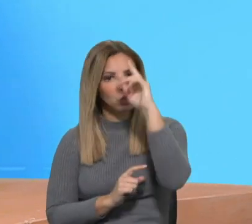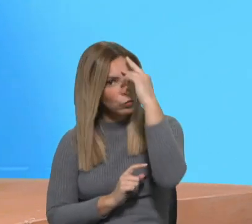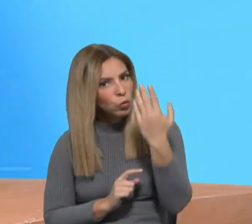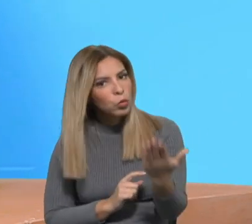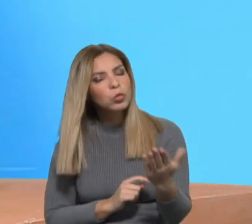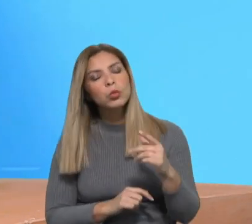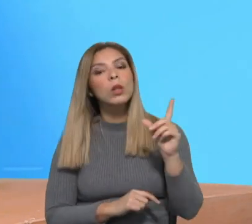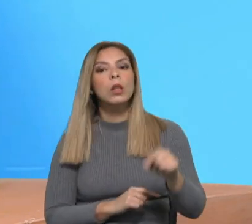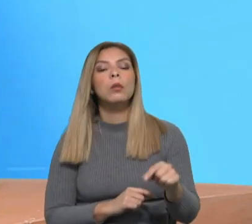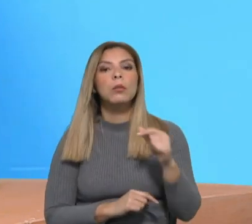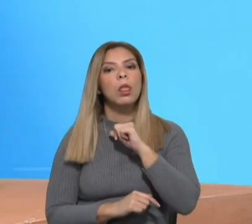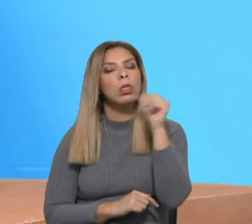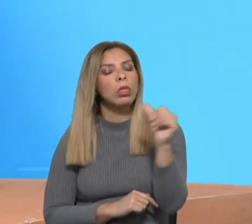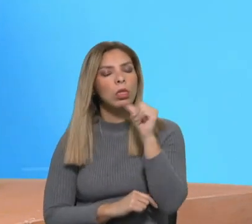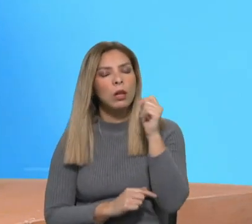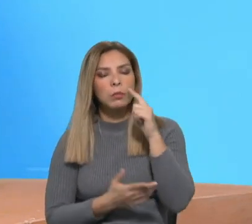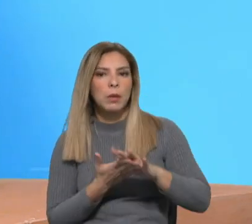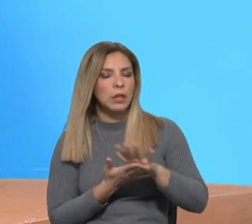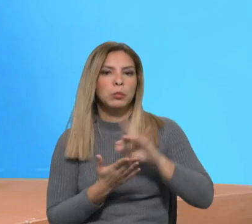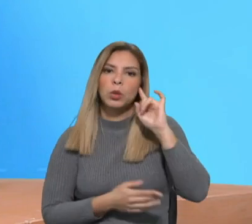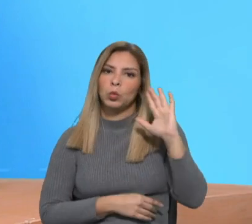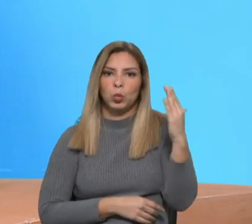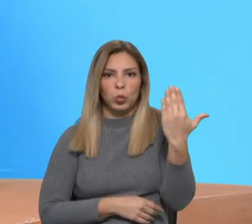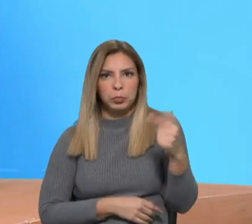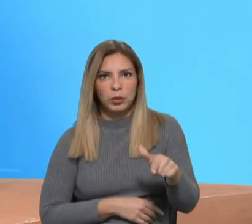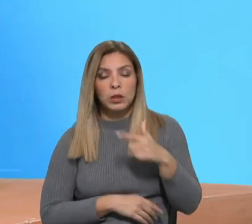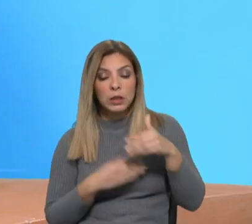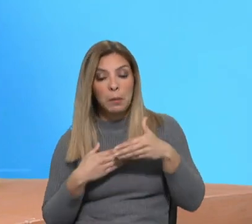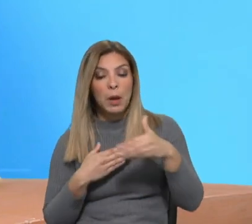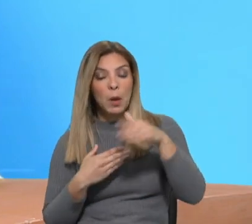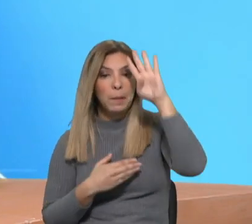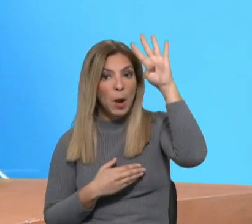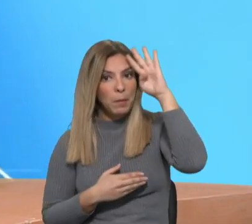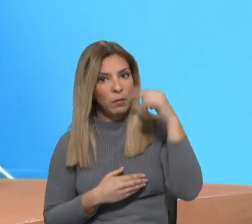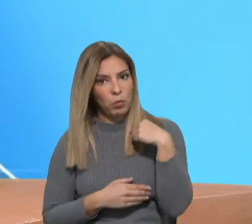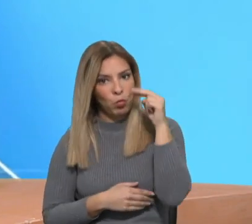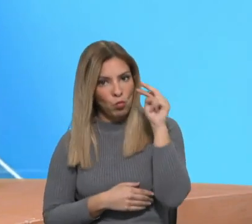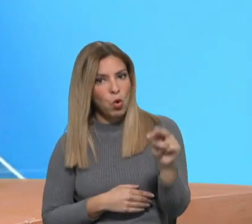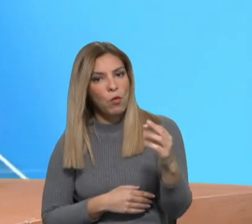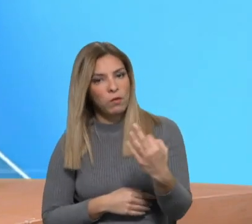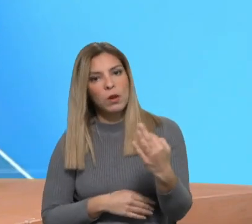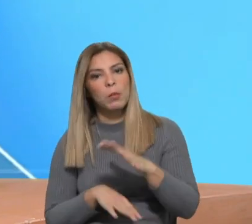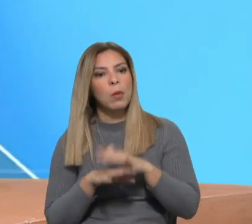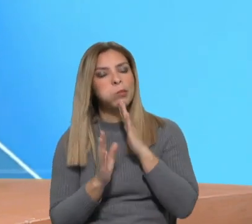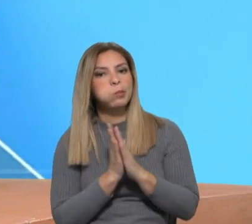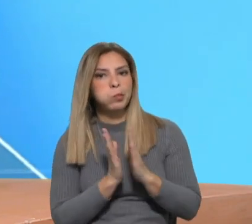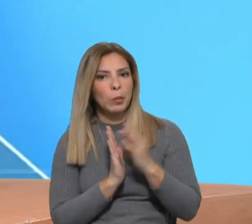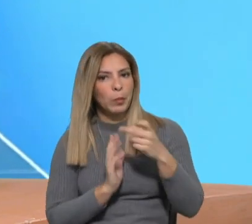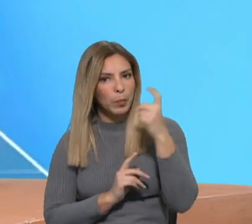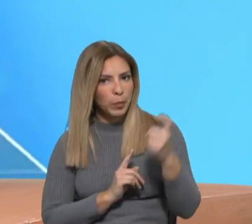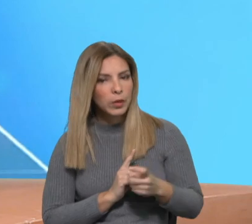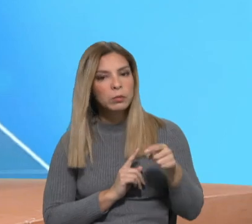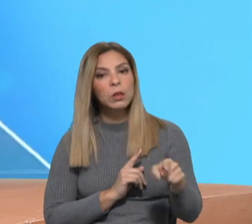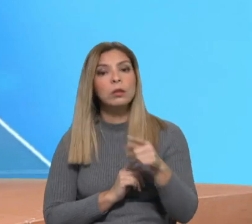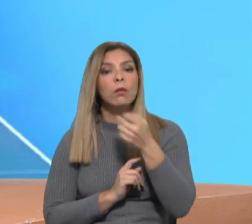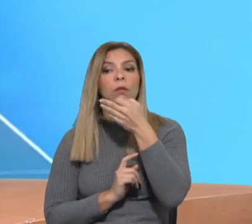a intervenção inicial que nós vimos ainda esta semana, na Semana do Papa, da Maria Reza, Prémio Nobel da Paz, fala também dos que são perseguidos, que,